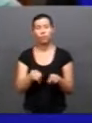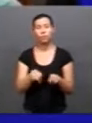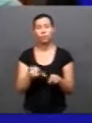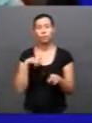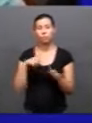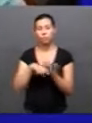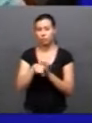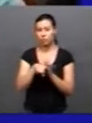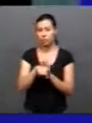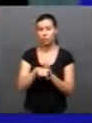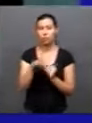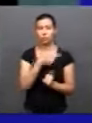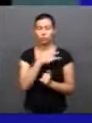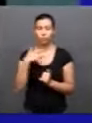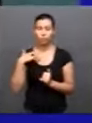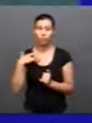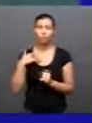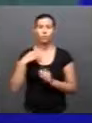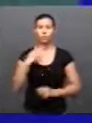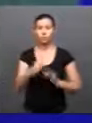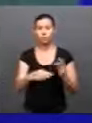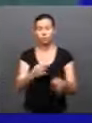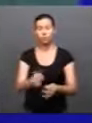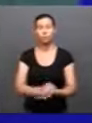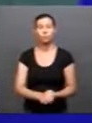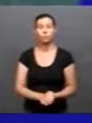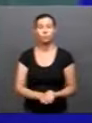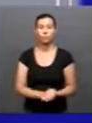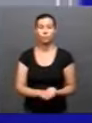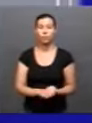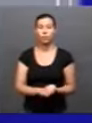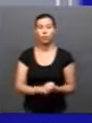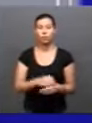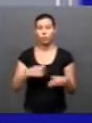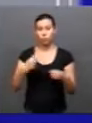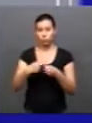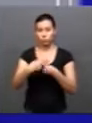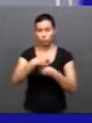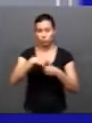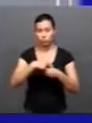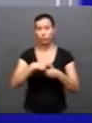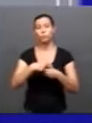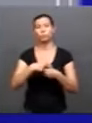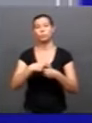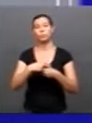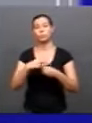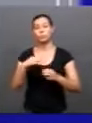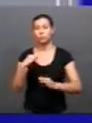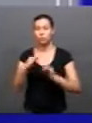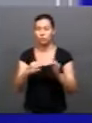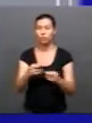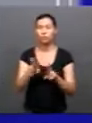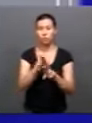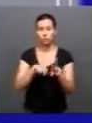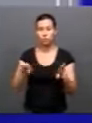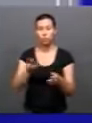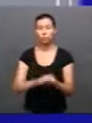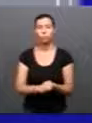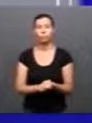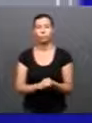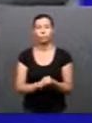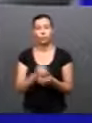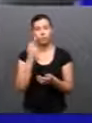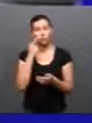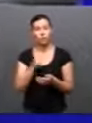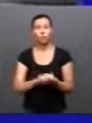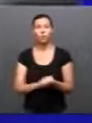de Inovação e Avaliação Tecnológica em Saúde da UFO criou um sistema capaz de monitorar sintomas de pacientes